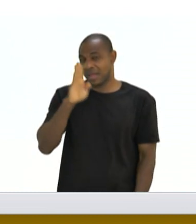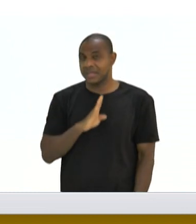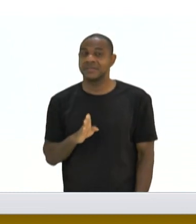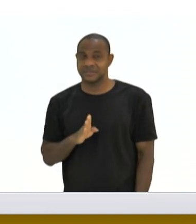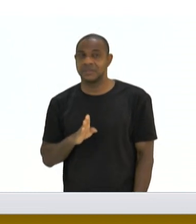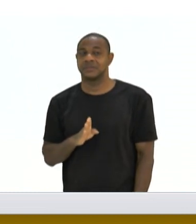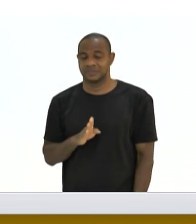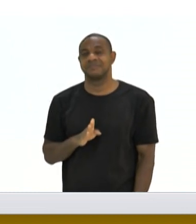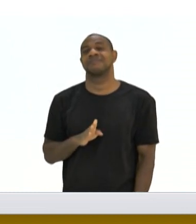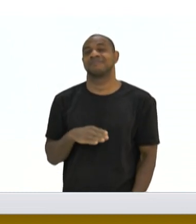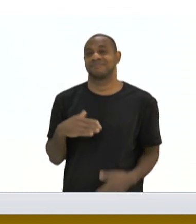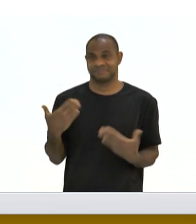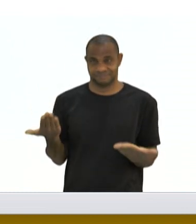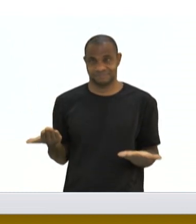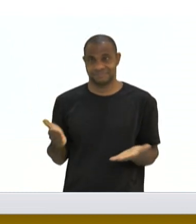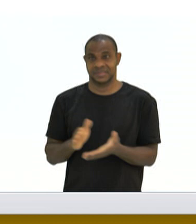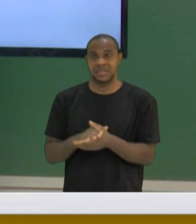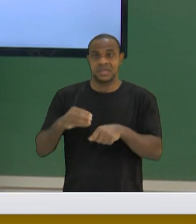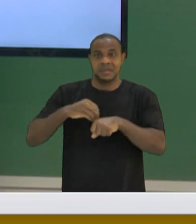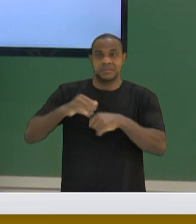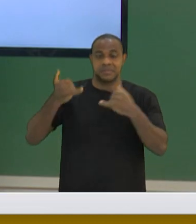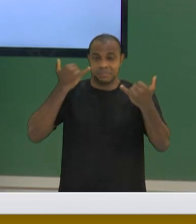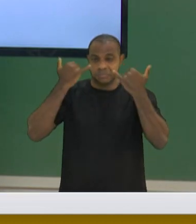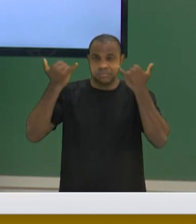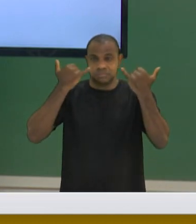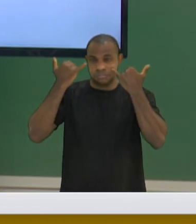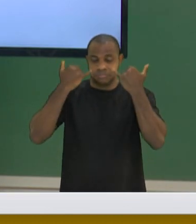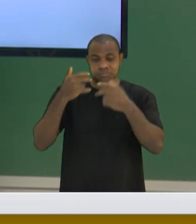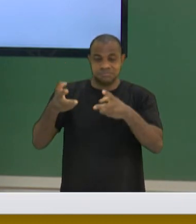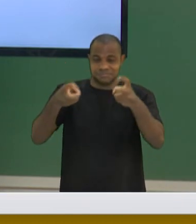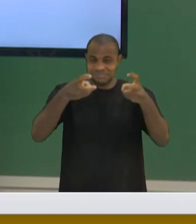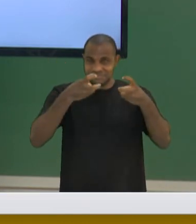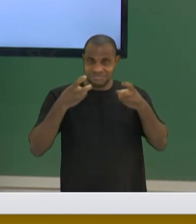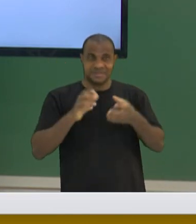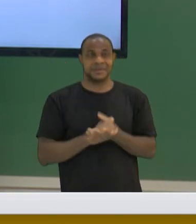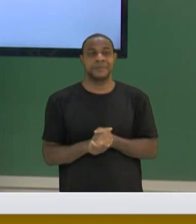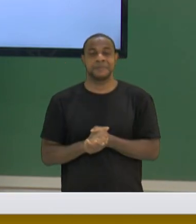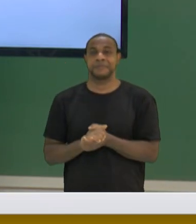dominando o ranking de transmissões mais assistidas